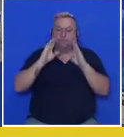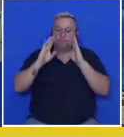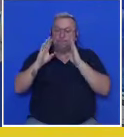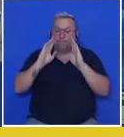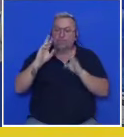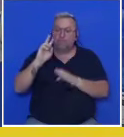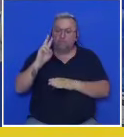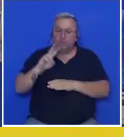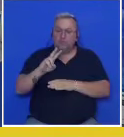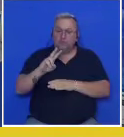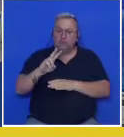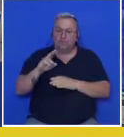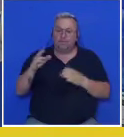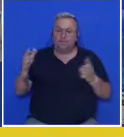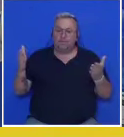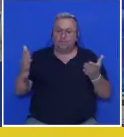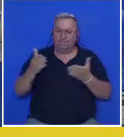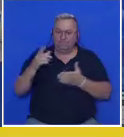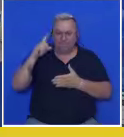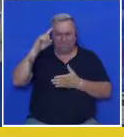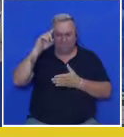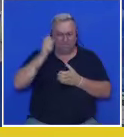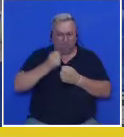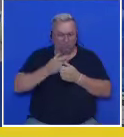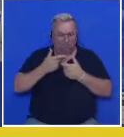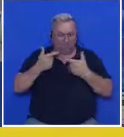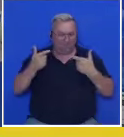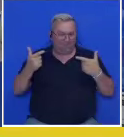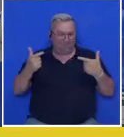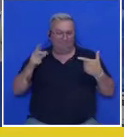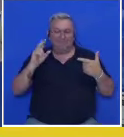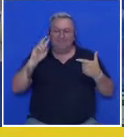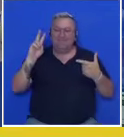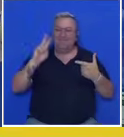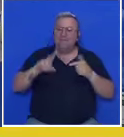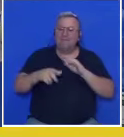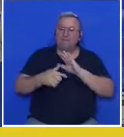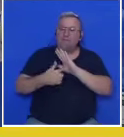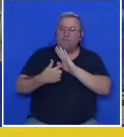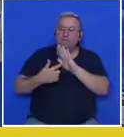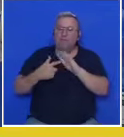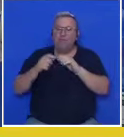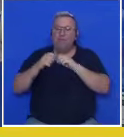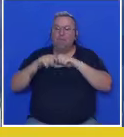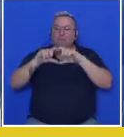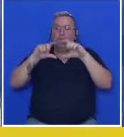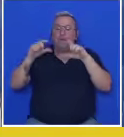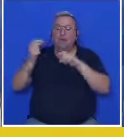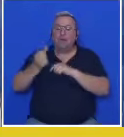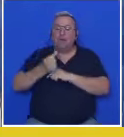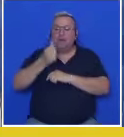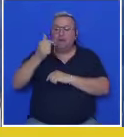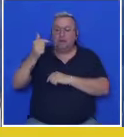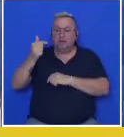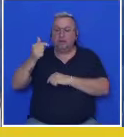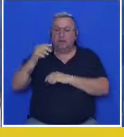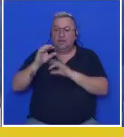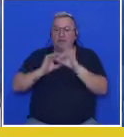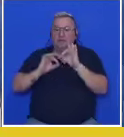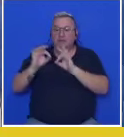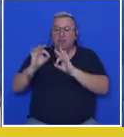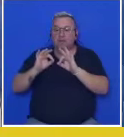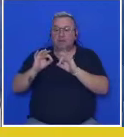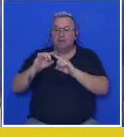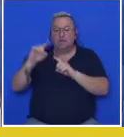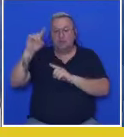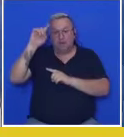Facebook. Será que hoje é o seu dia de sorte? Vamos começar mostrando os suportes em cima dos globos 6 e 7 que estão preparados para